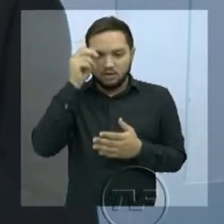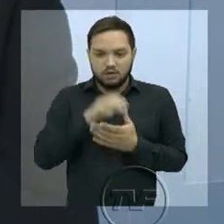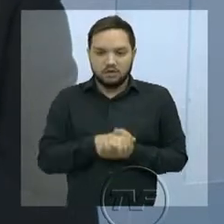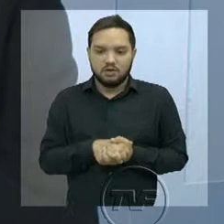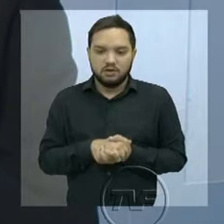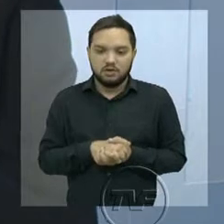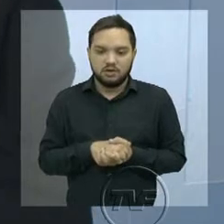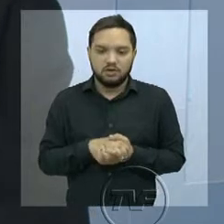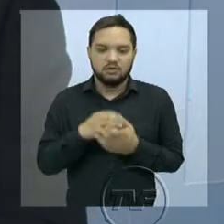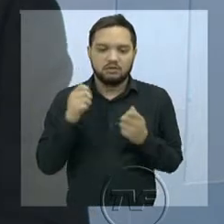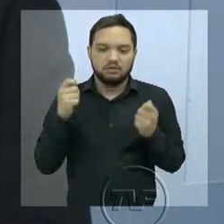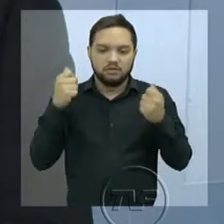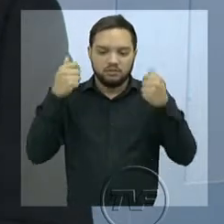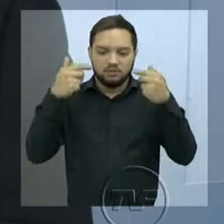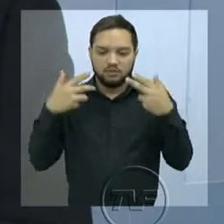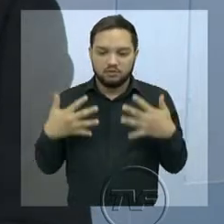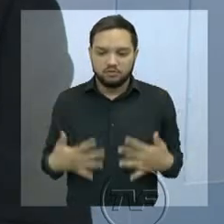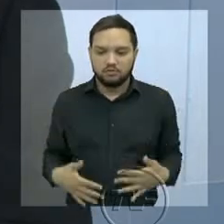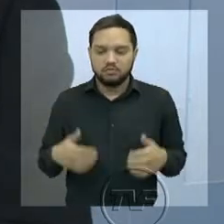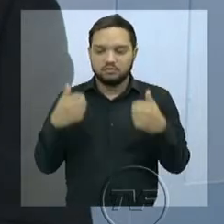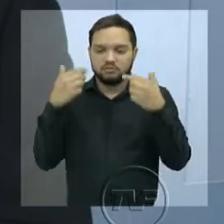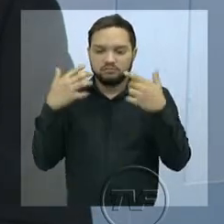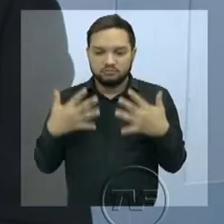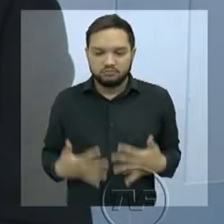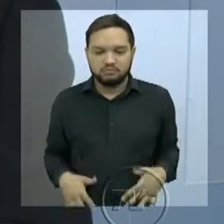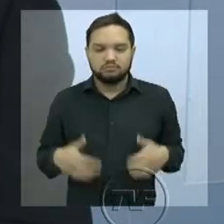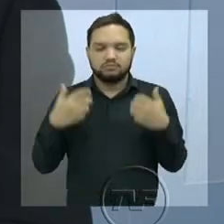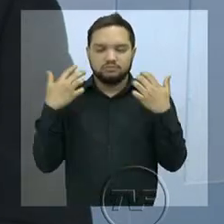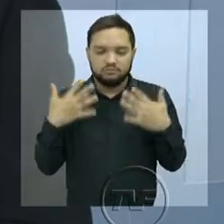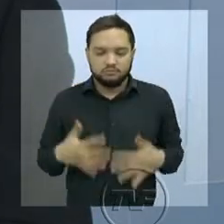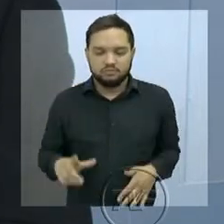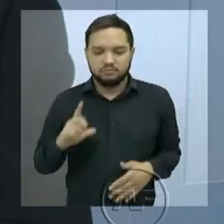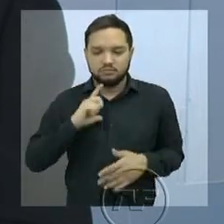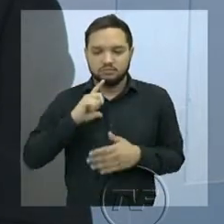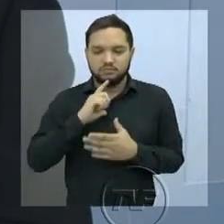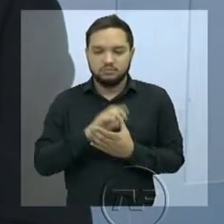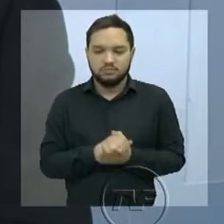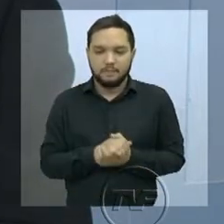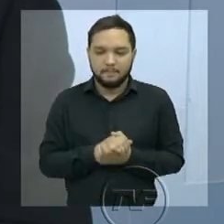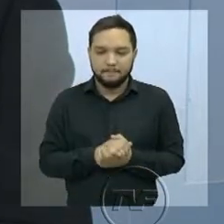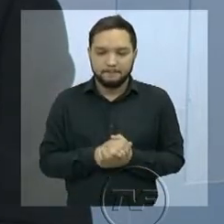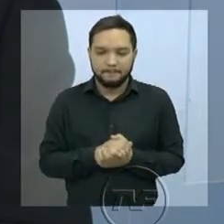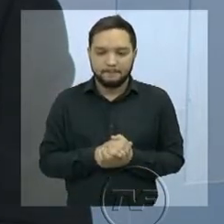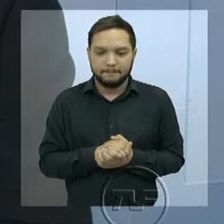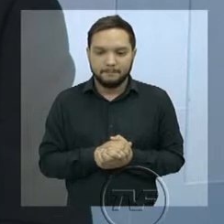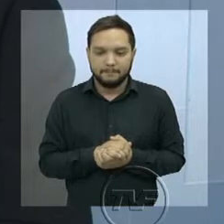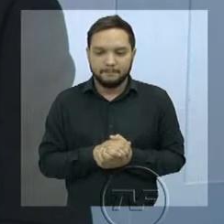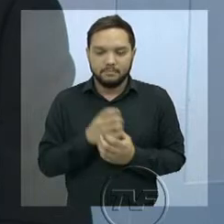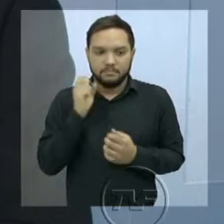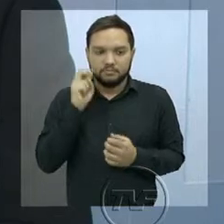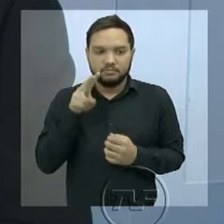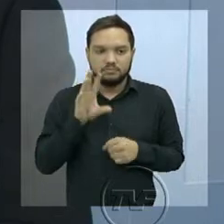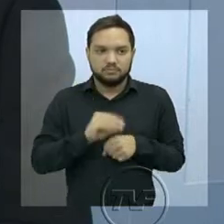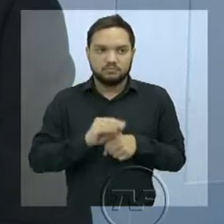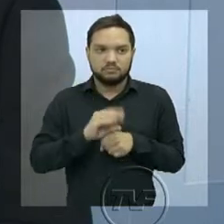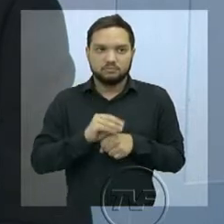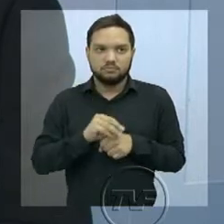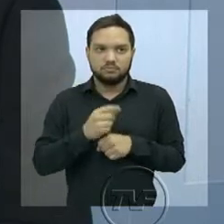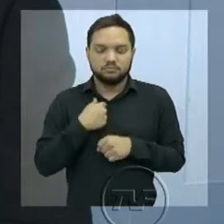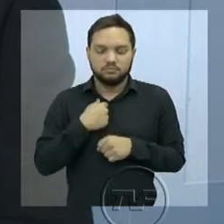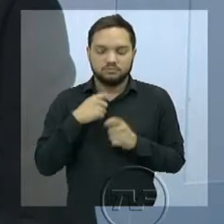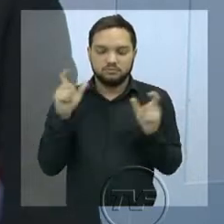de vários programas. Agora, Paulo, indiscutivelmente eu estava vendo uma foto essa semana que me chamou muita